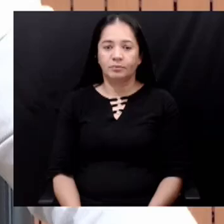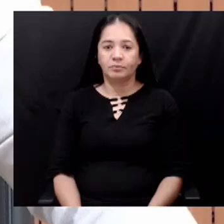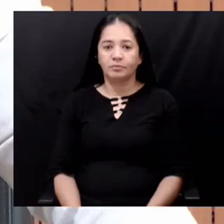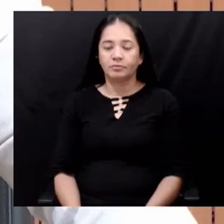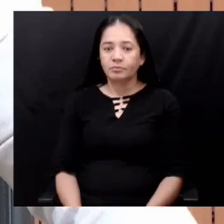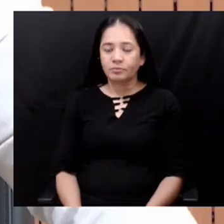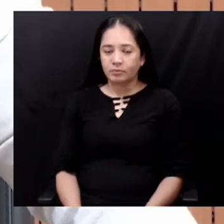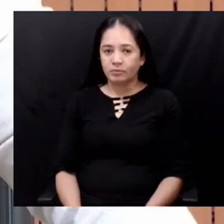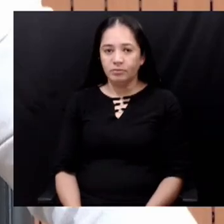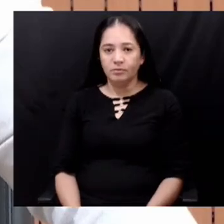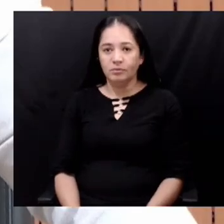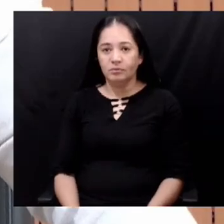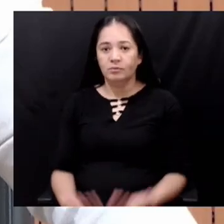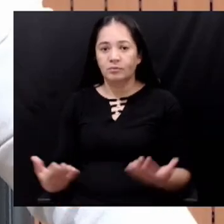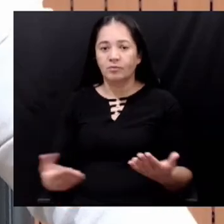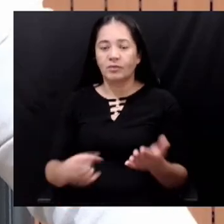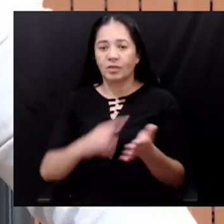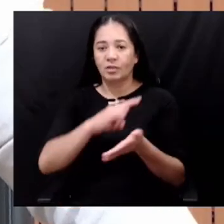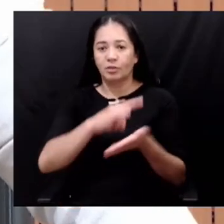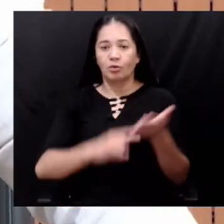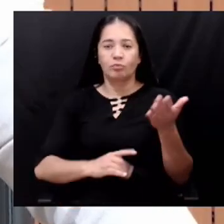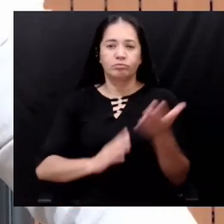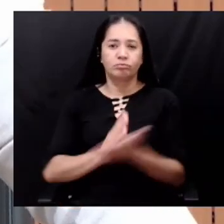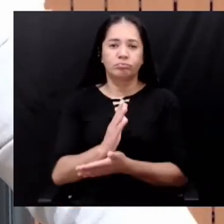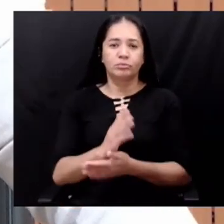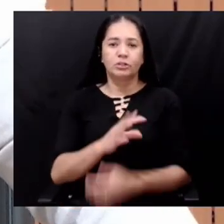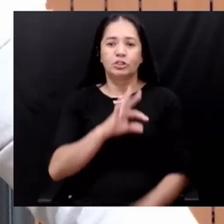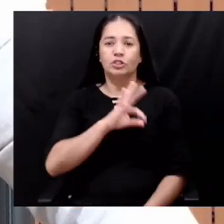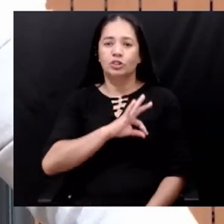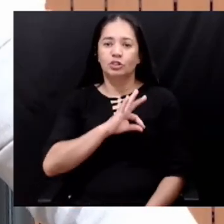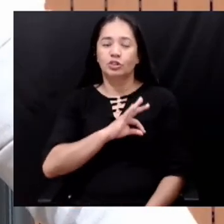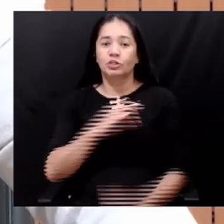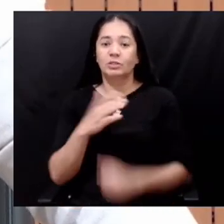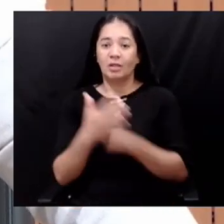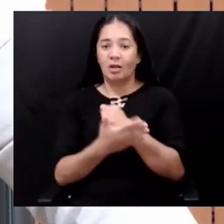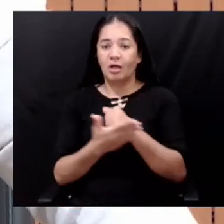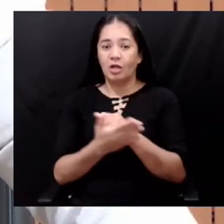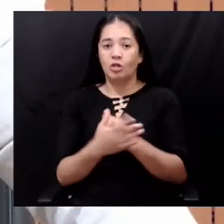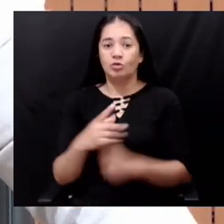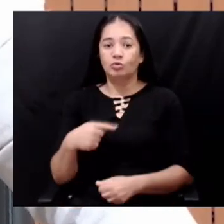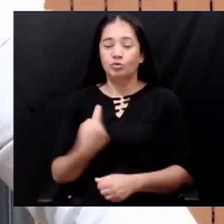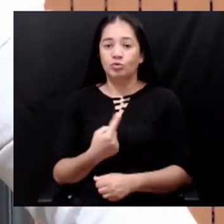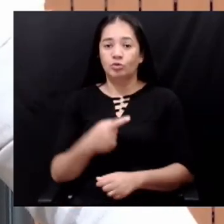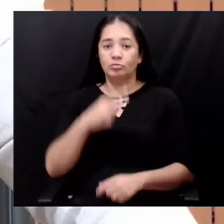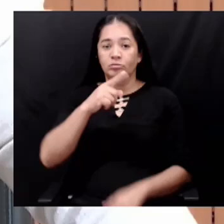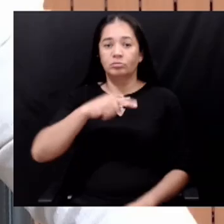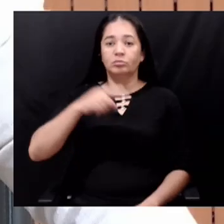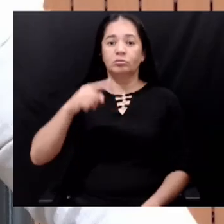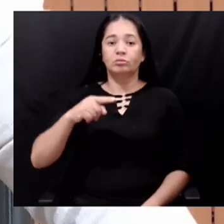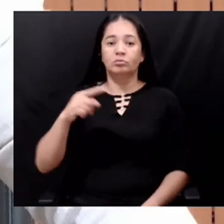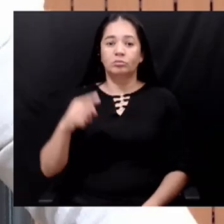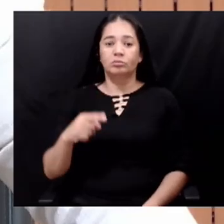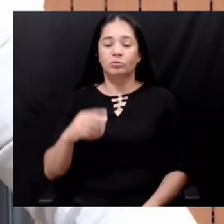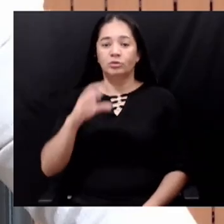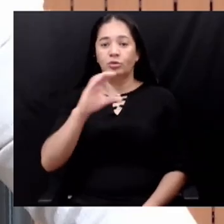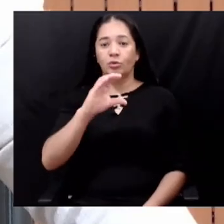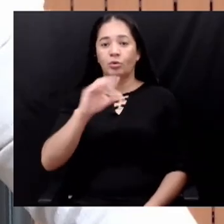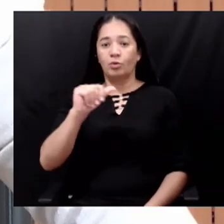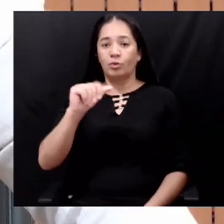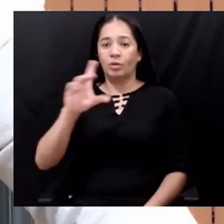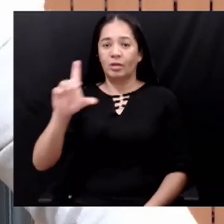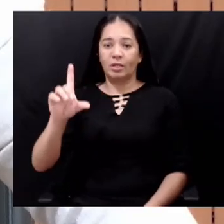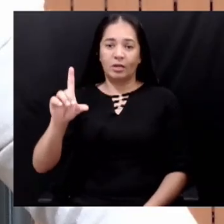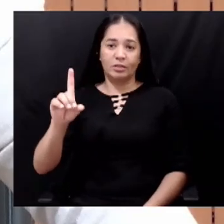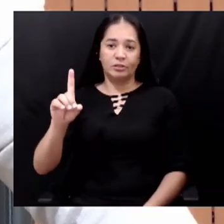da documentação de renda, né, o nosso parâmetro foi a questão do CAD único, né? Então, o CAD único